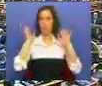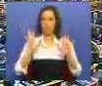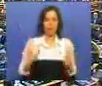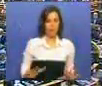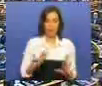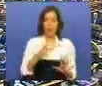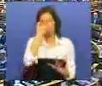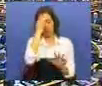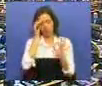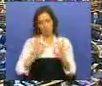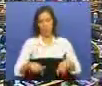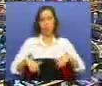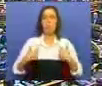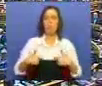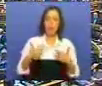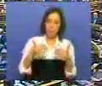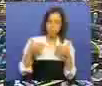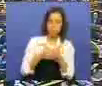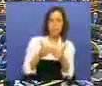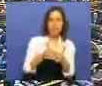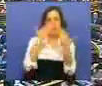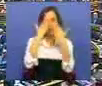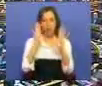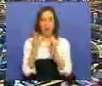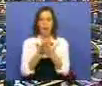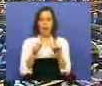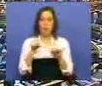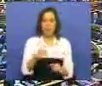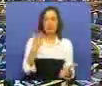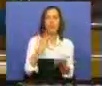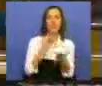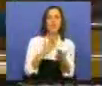porque considera que o próprio processo de democratização da